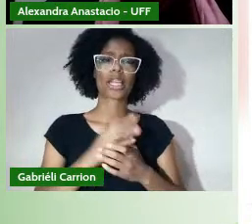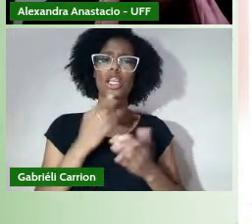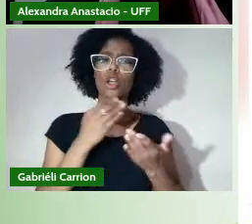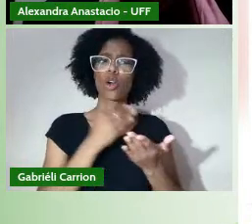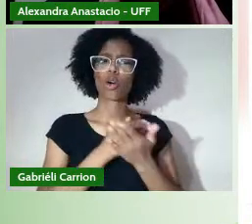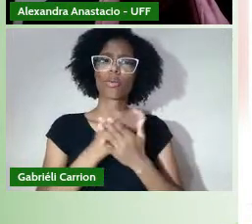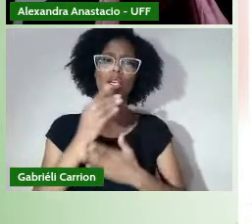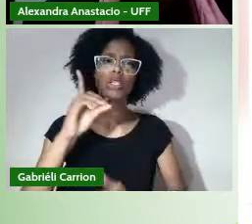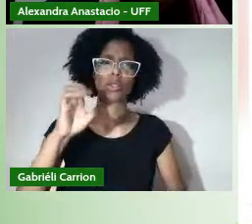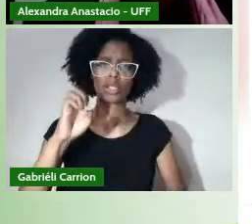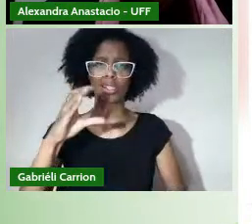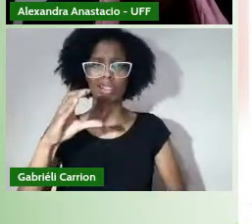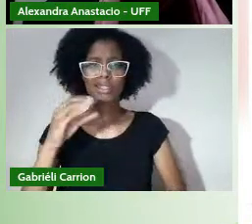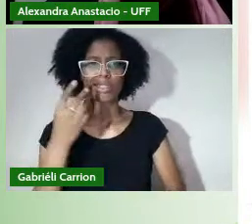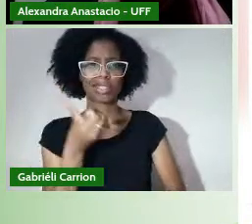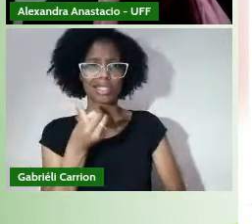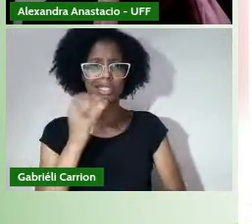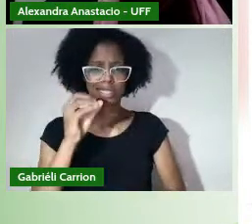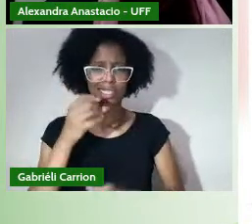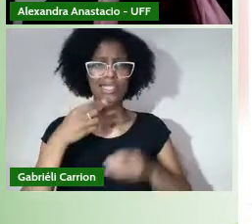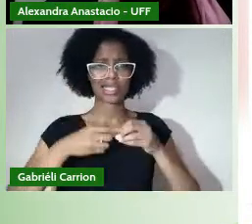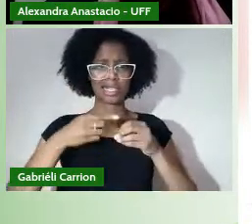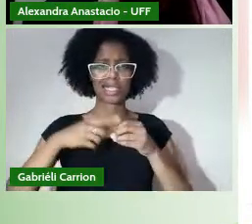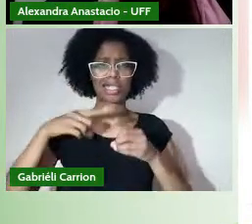esse massacre nessa cidade.